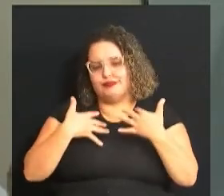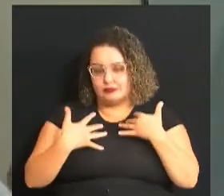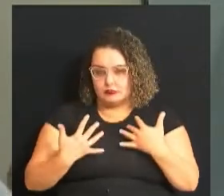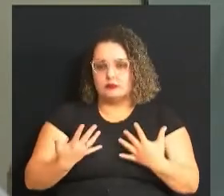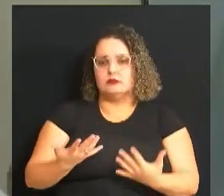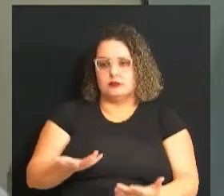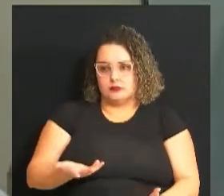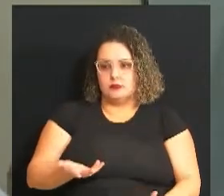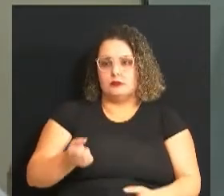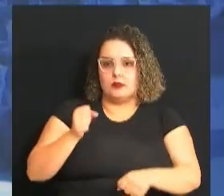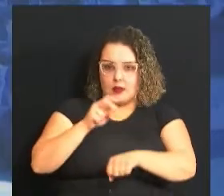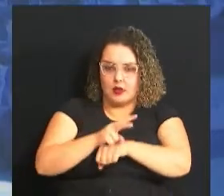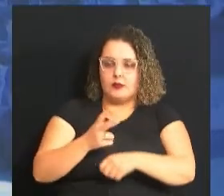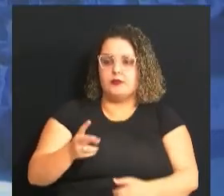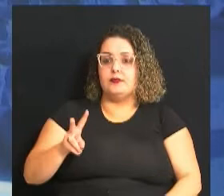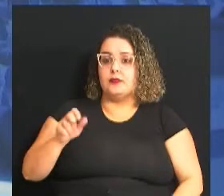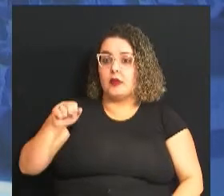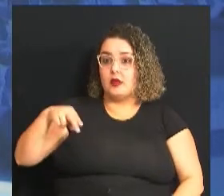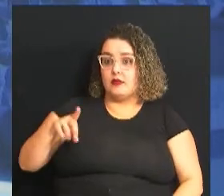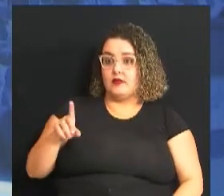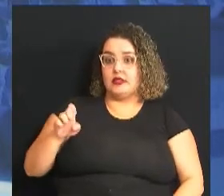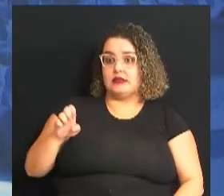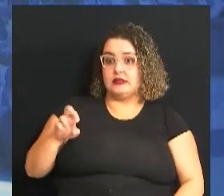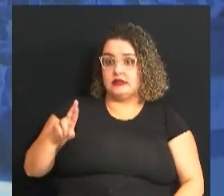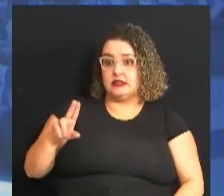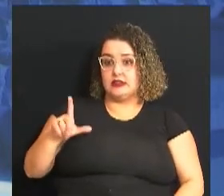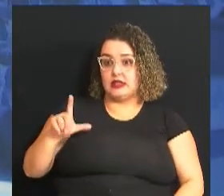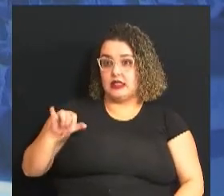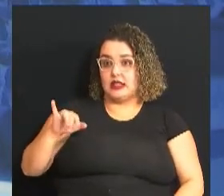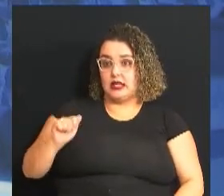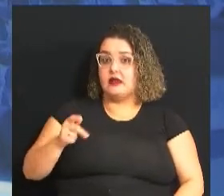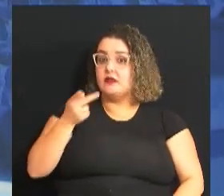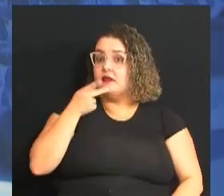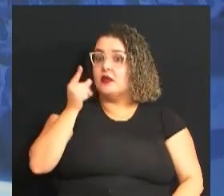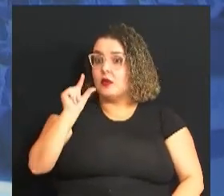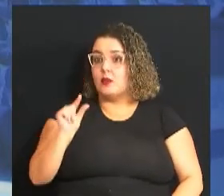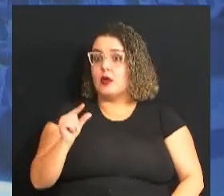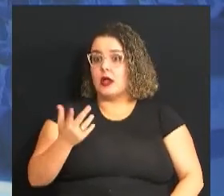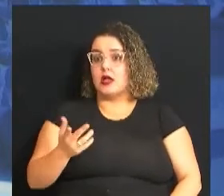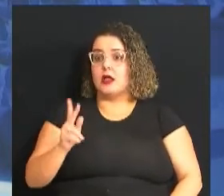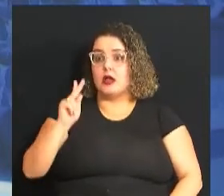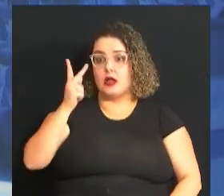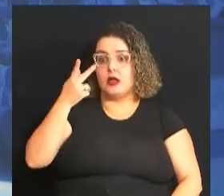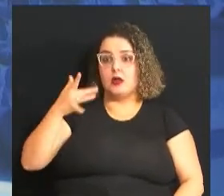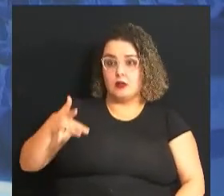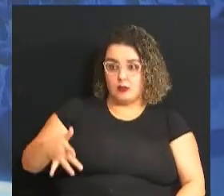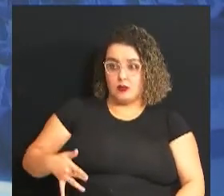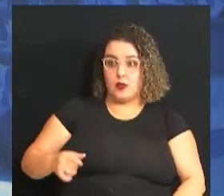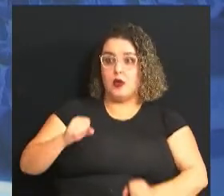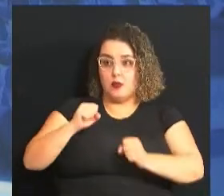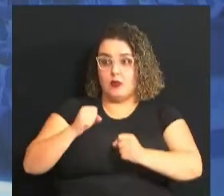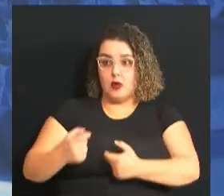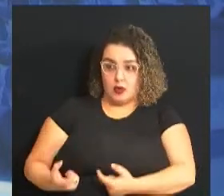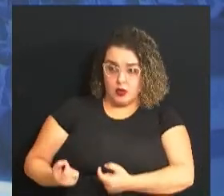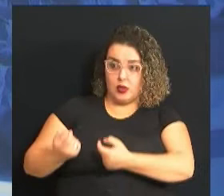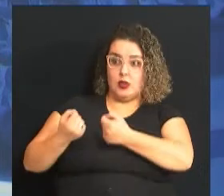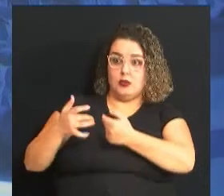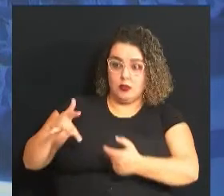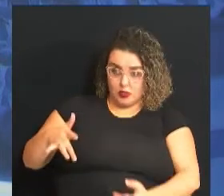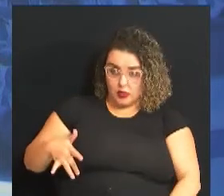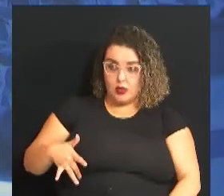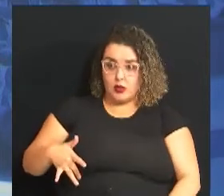pergunta aqui da Vanderleia, Jardim Guanabara, você até já comentou um pouquinho. Hepatite pode evoluir para câncer de fígado?